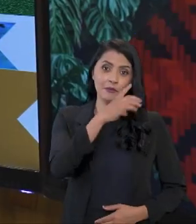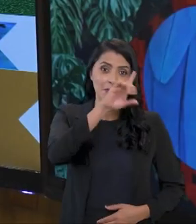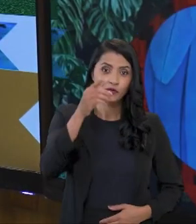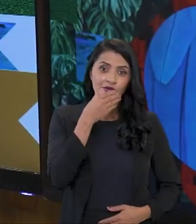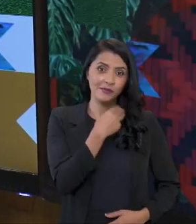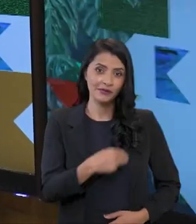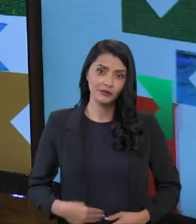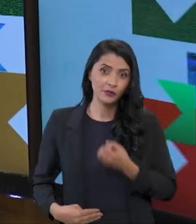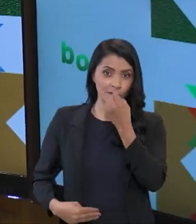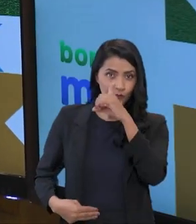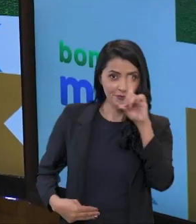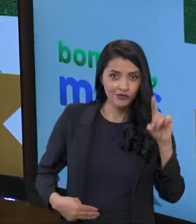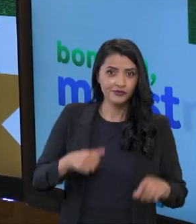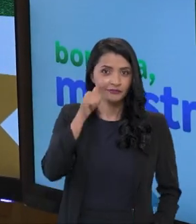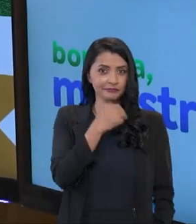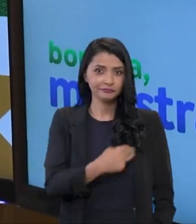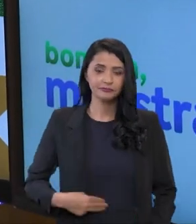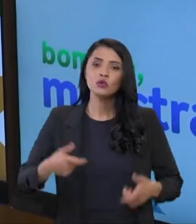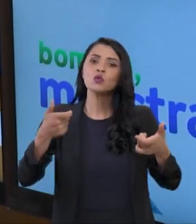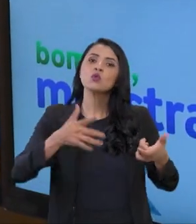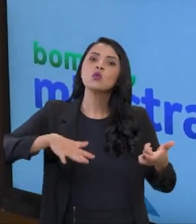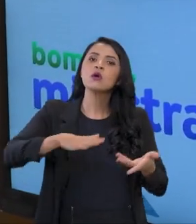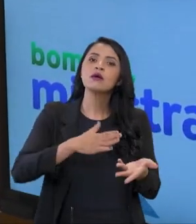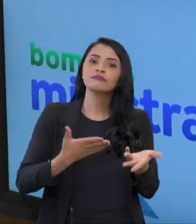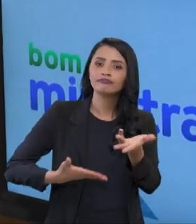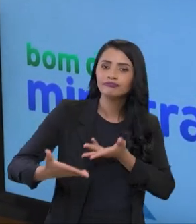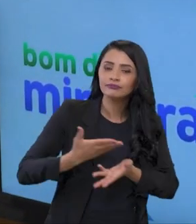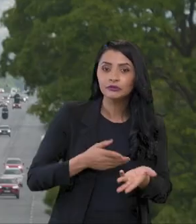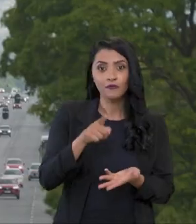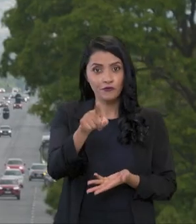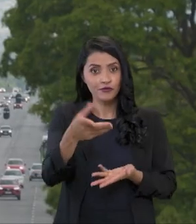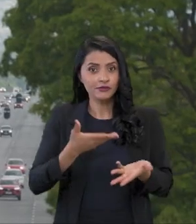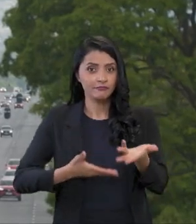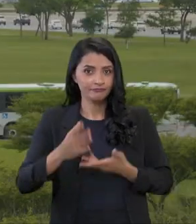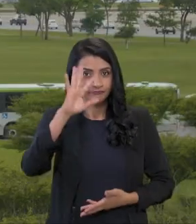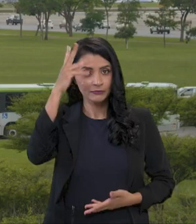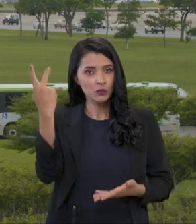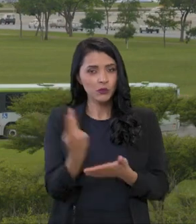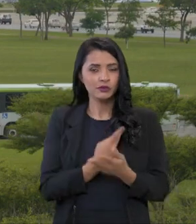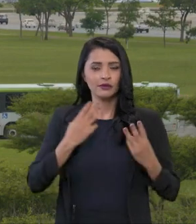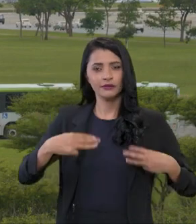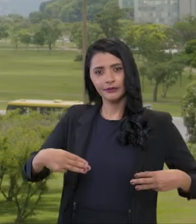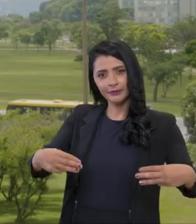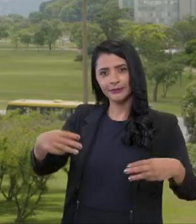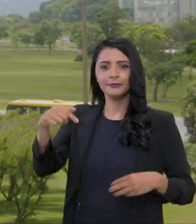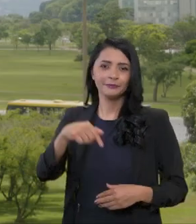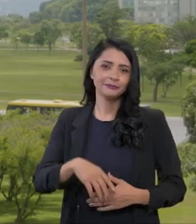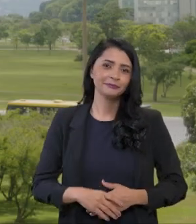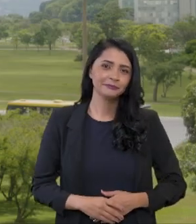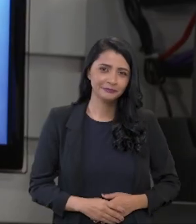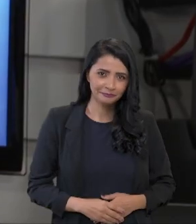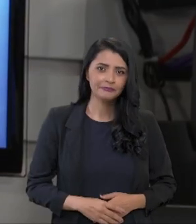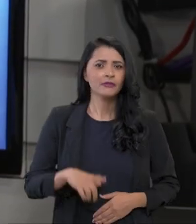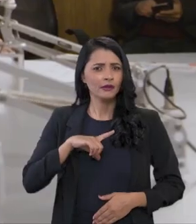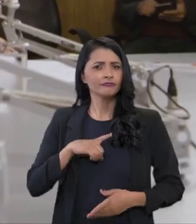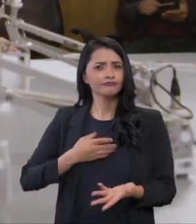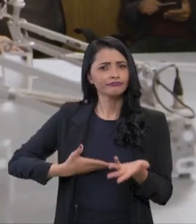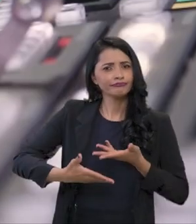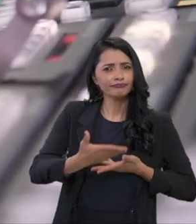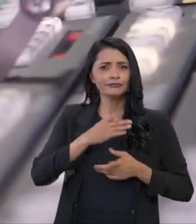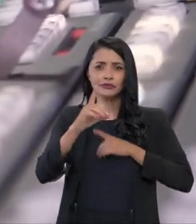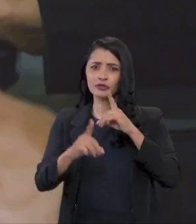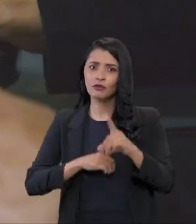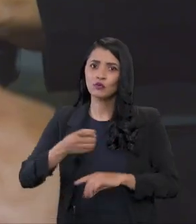Bom dia, ministro. Bom dia, ministra. Um espaço de interação entre você e as decisões tomadas na esplanada dos ministérios.